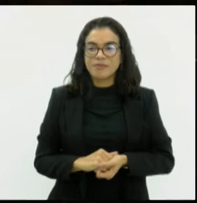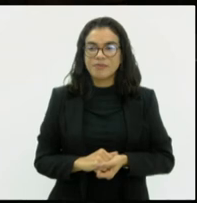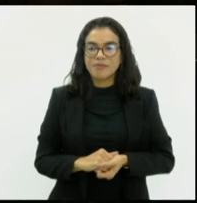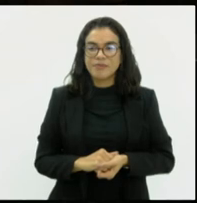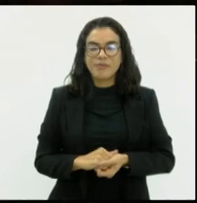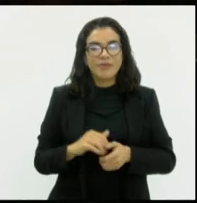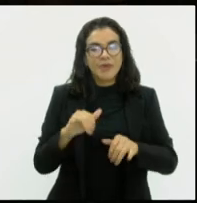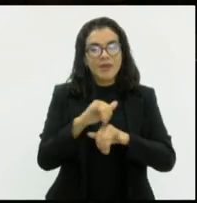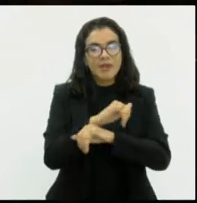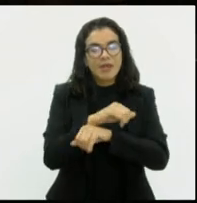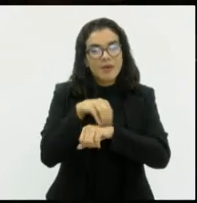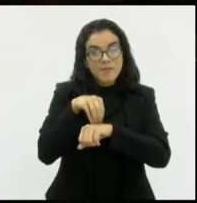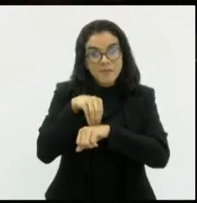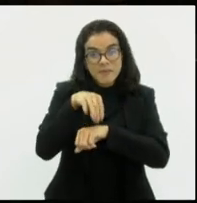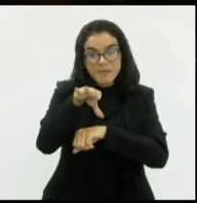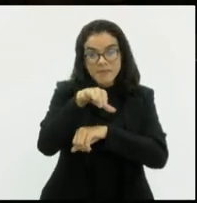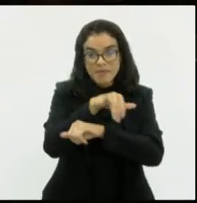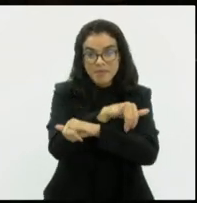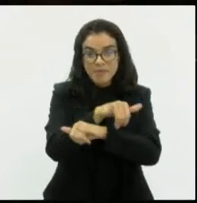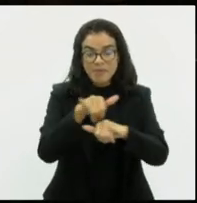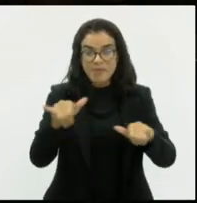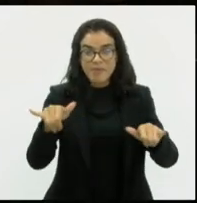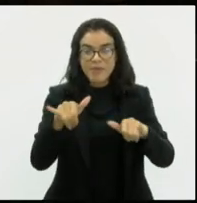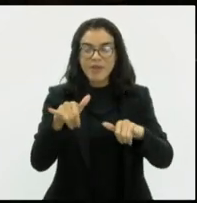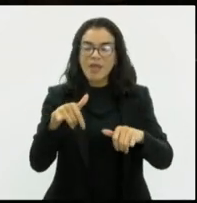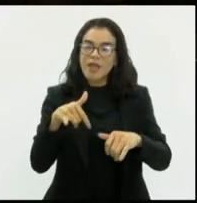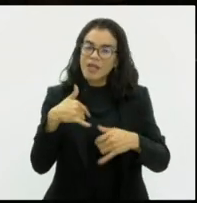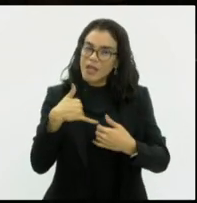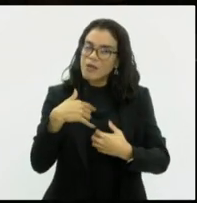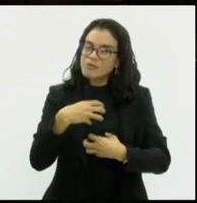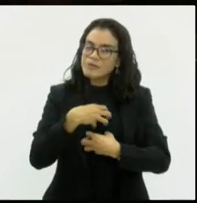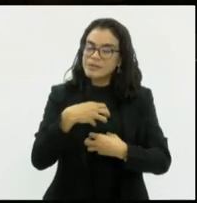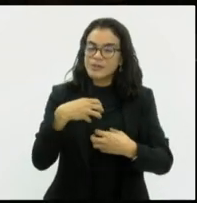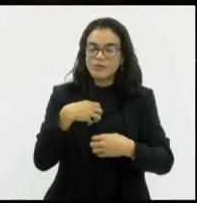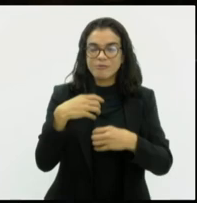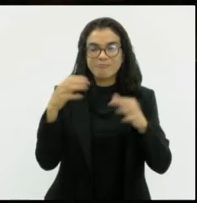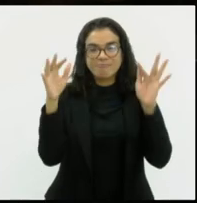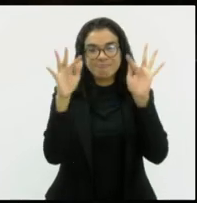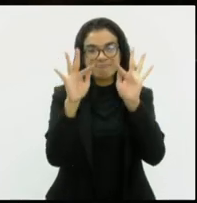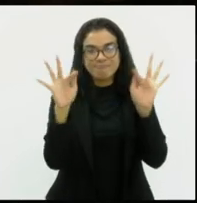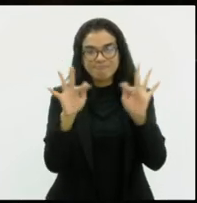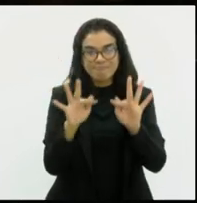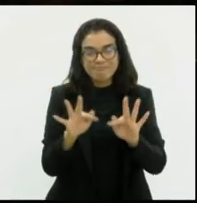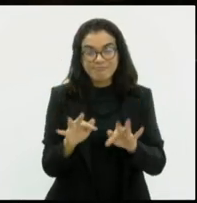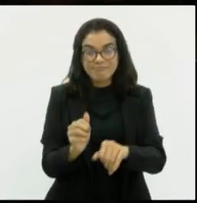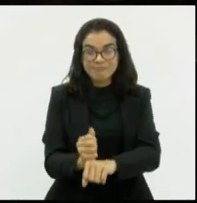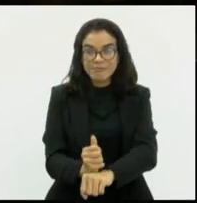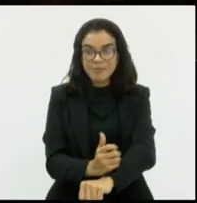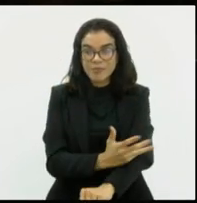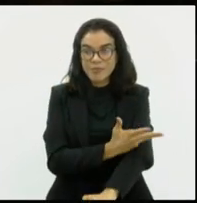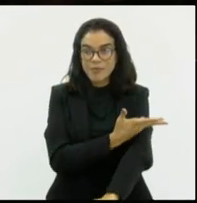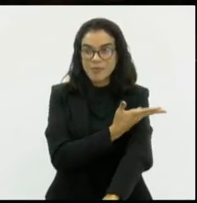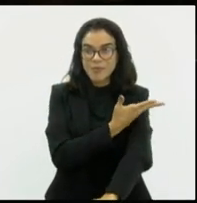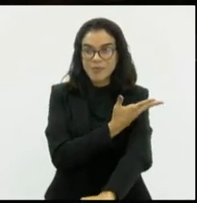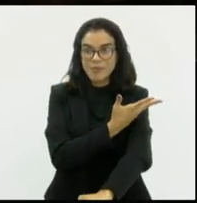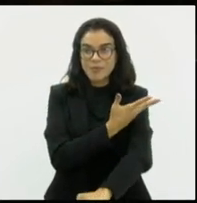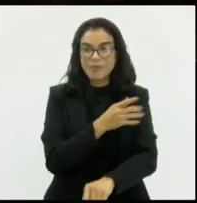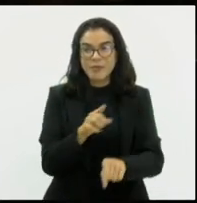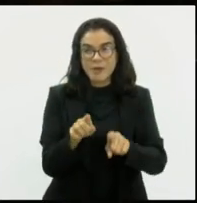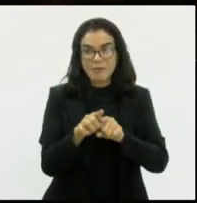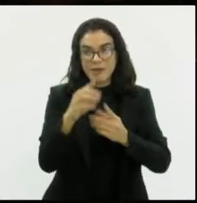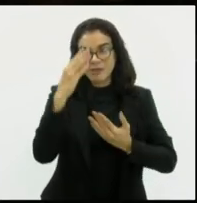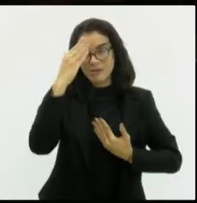Dizer a vocês que é motivo de muita alegria, de muita emoção e de